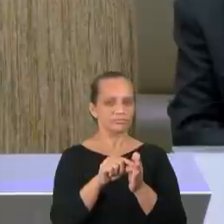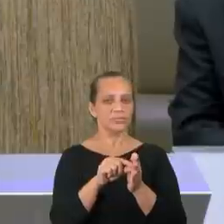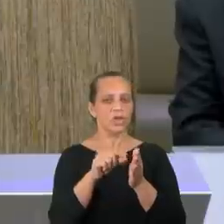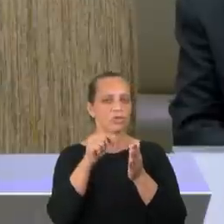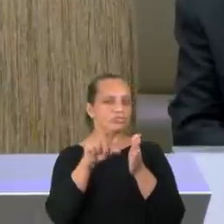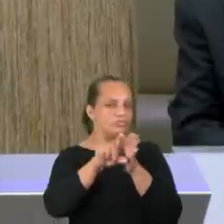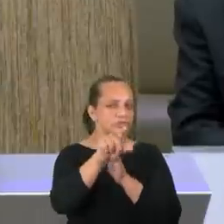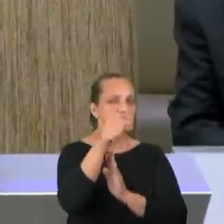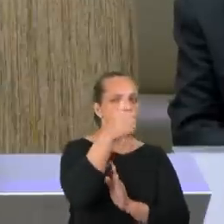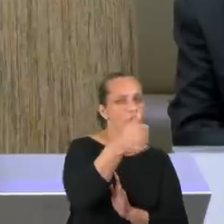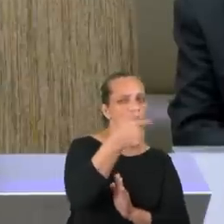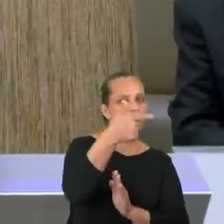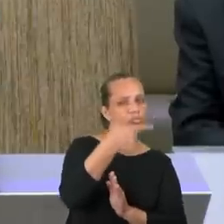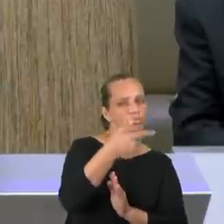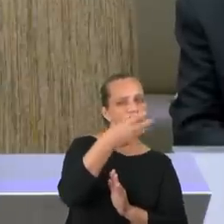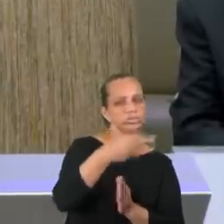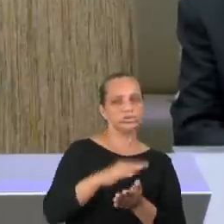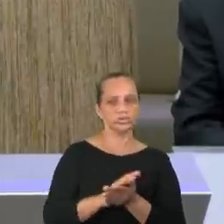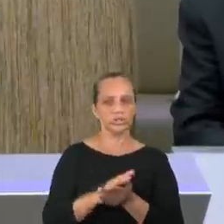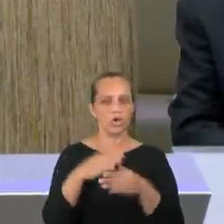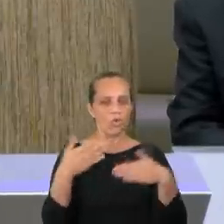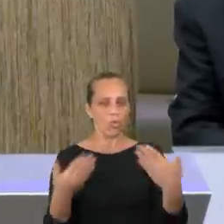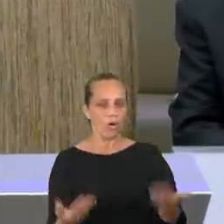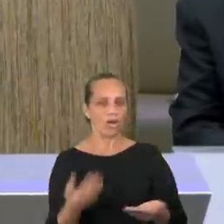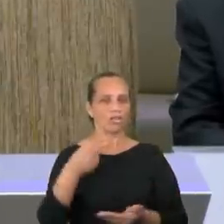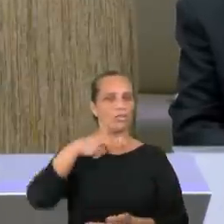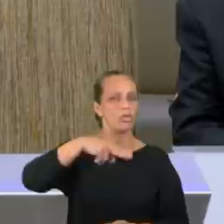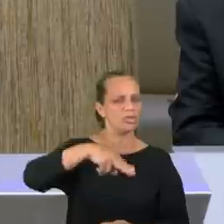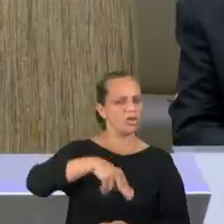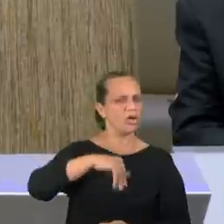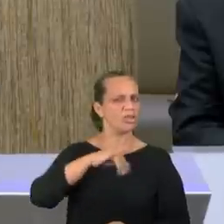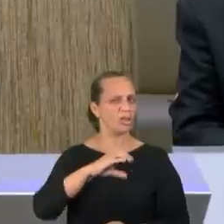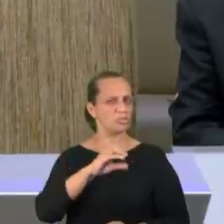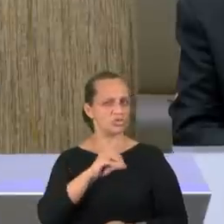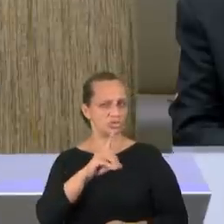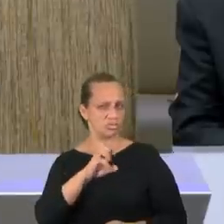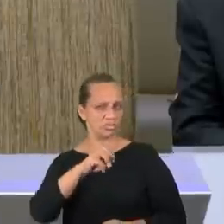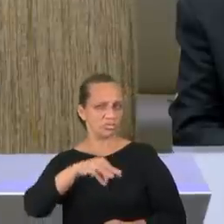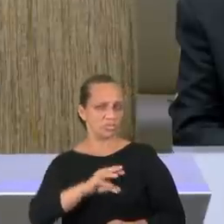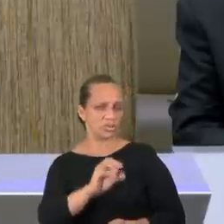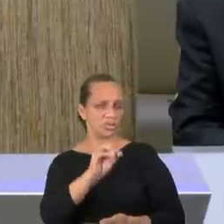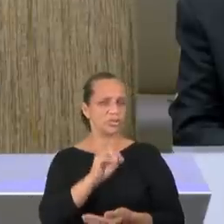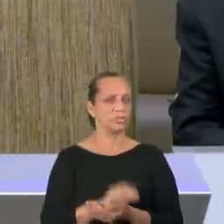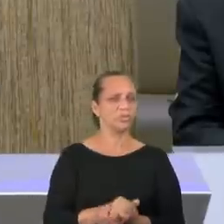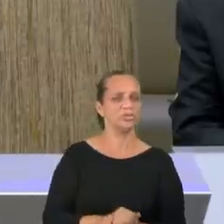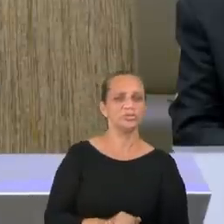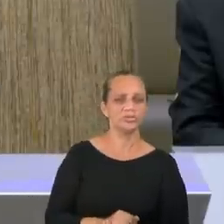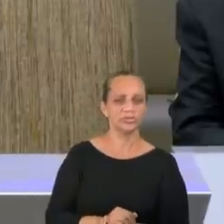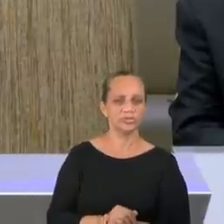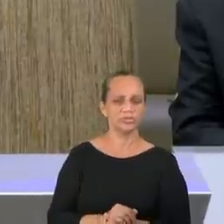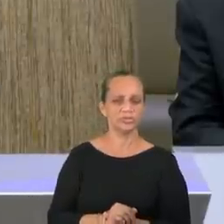quando Nicodemos, o doutor da lei, o crente de aparência,